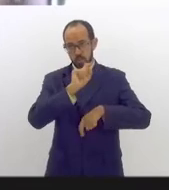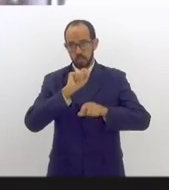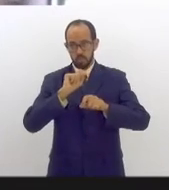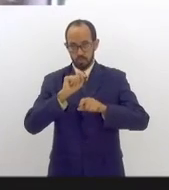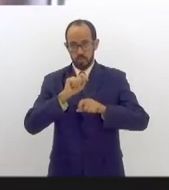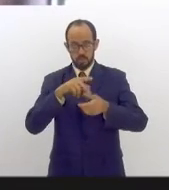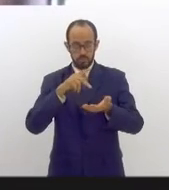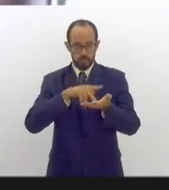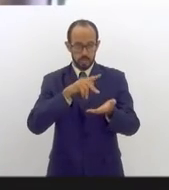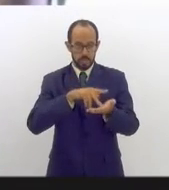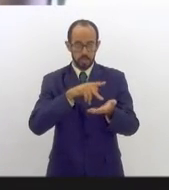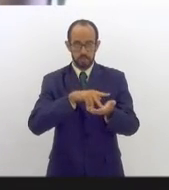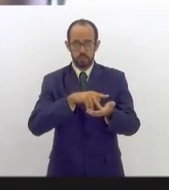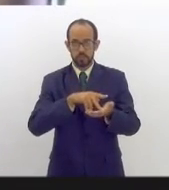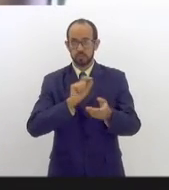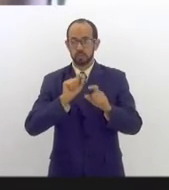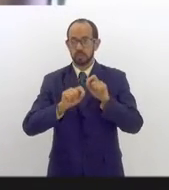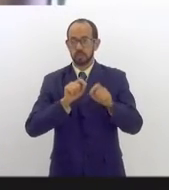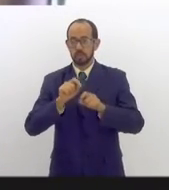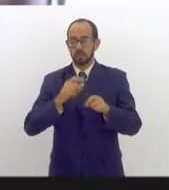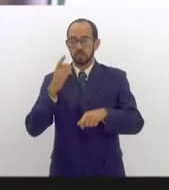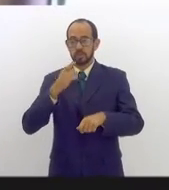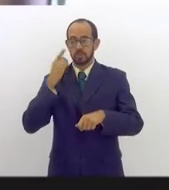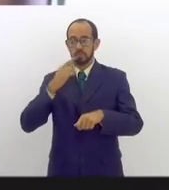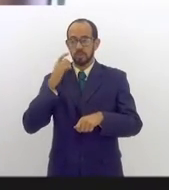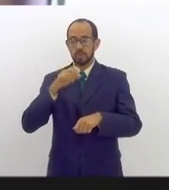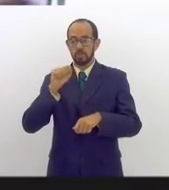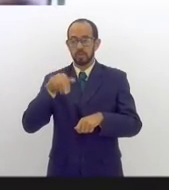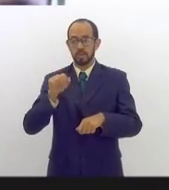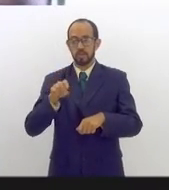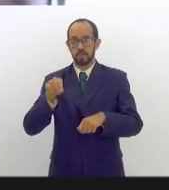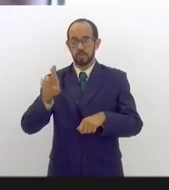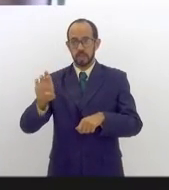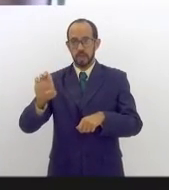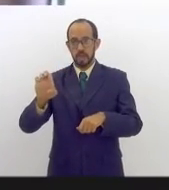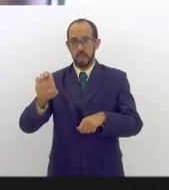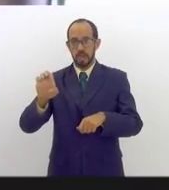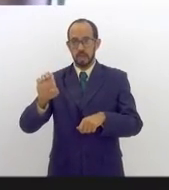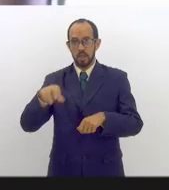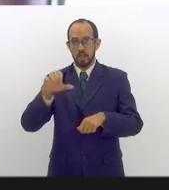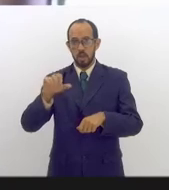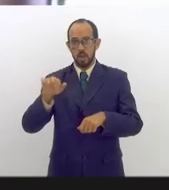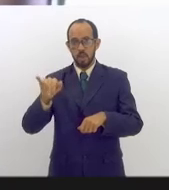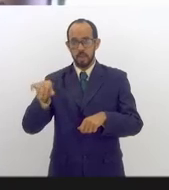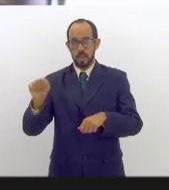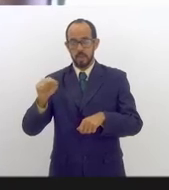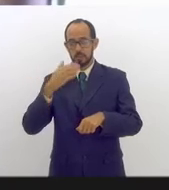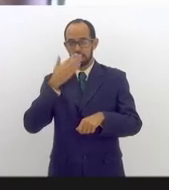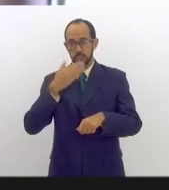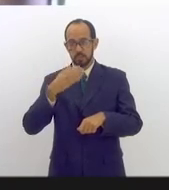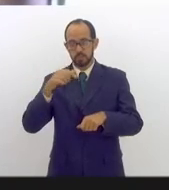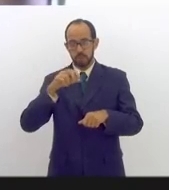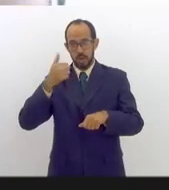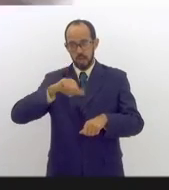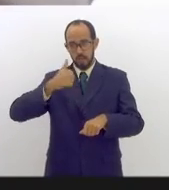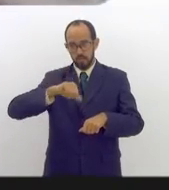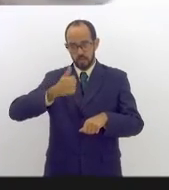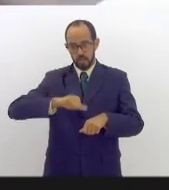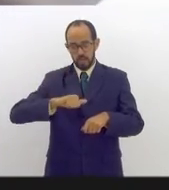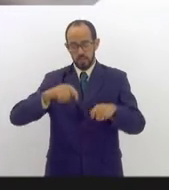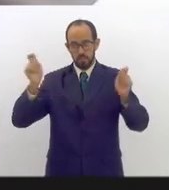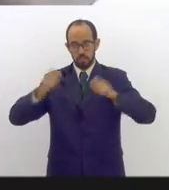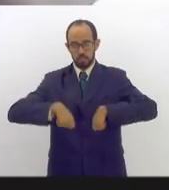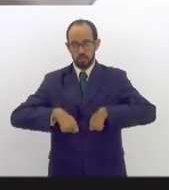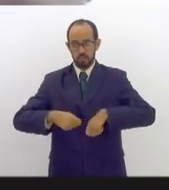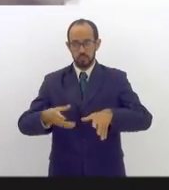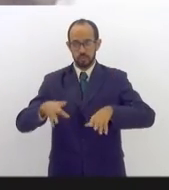era verdade mesmo isso, que o deputado André Correia tinha pedido para analisar a possível